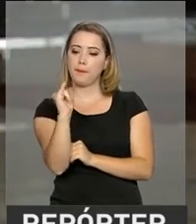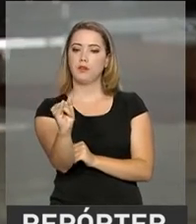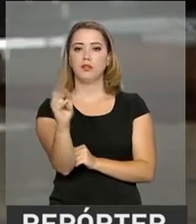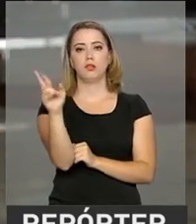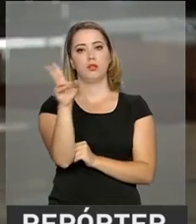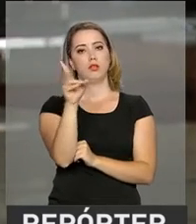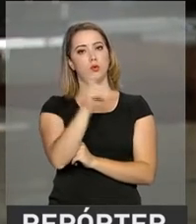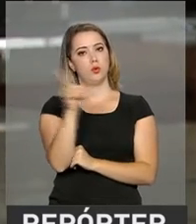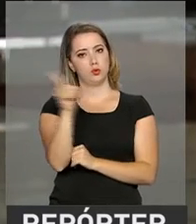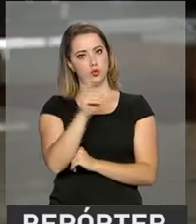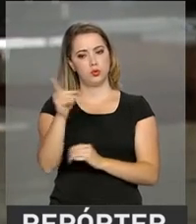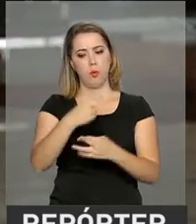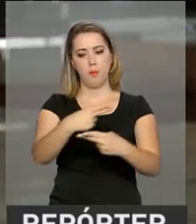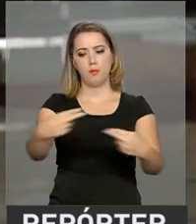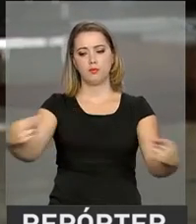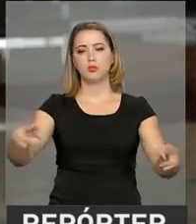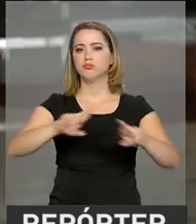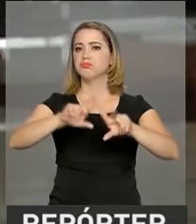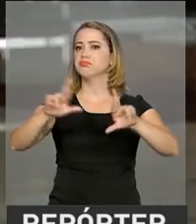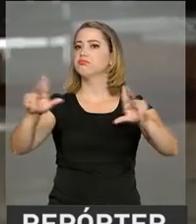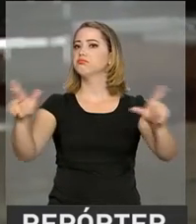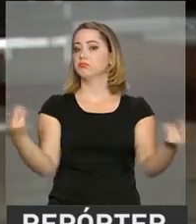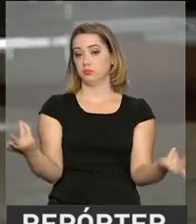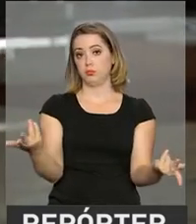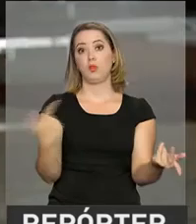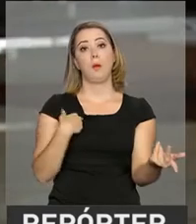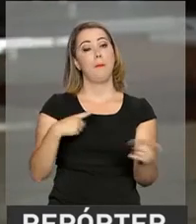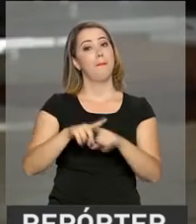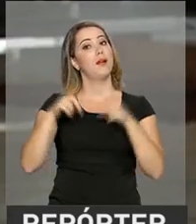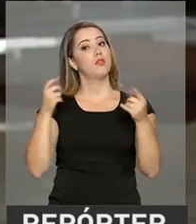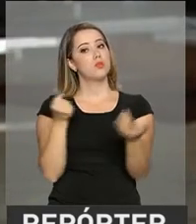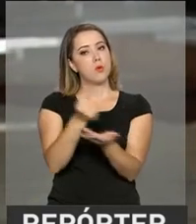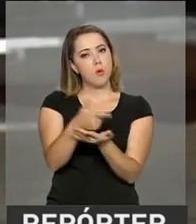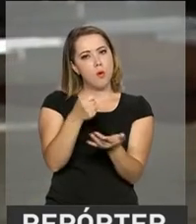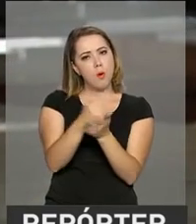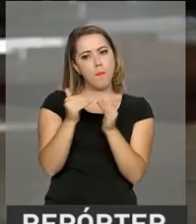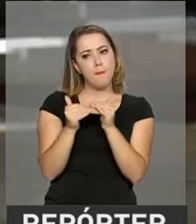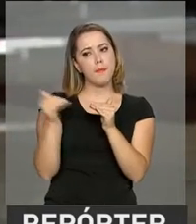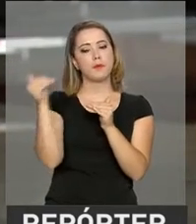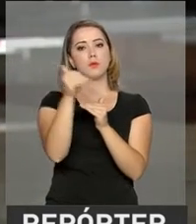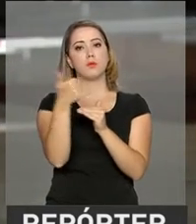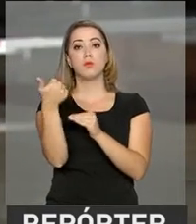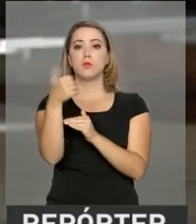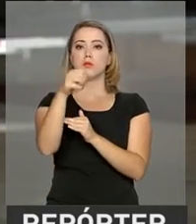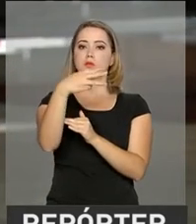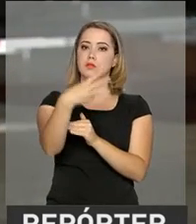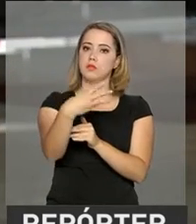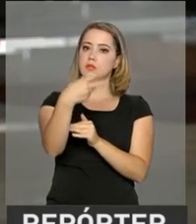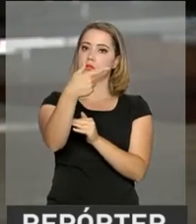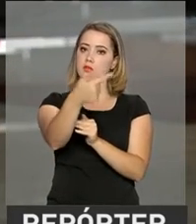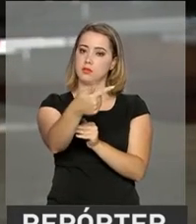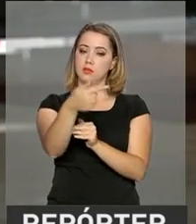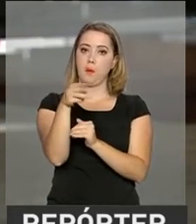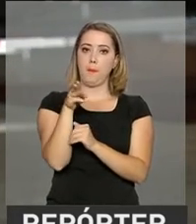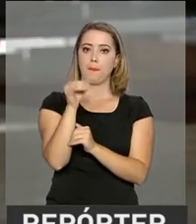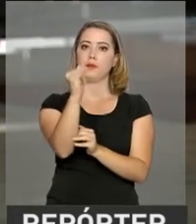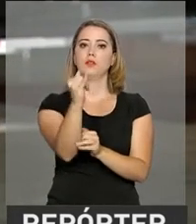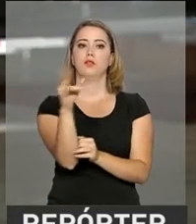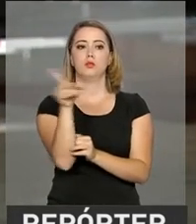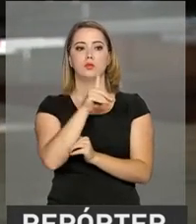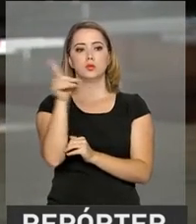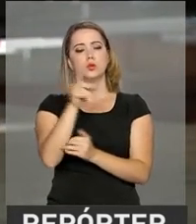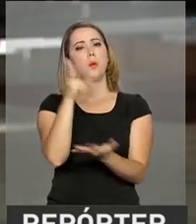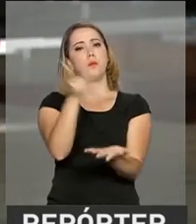dólares em bens mercadorias e serviços e comprou pouco mais do que 137 bilhões de dólares nessas